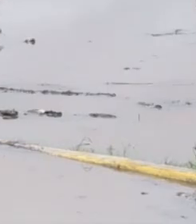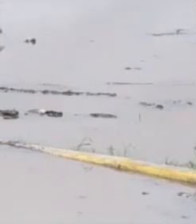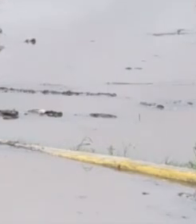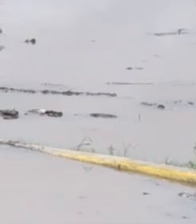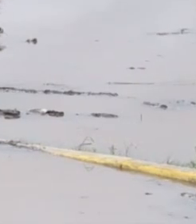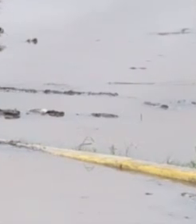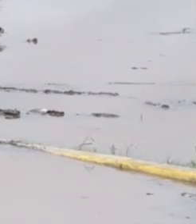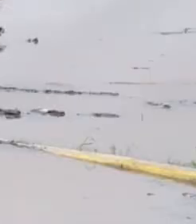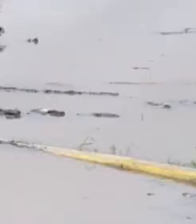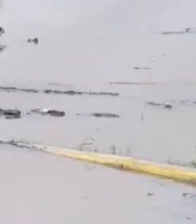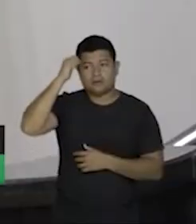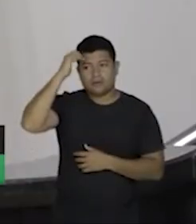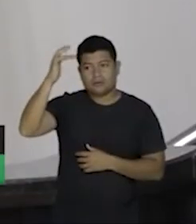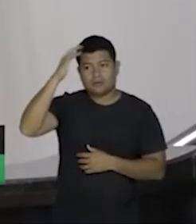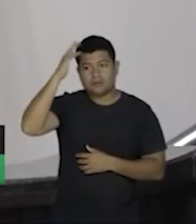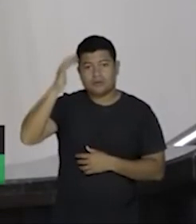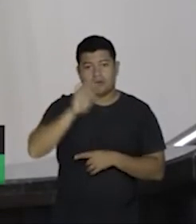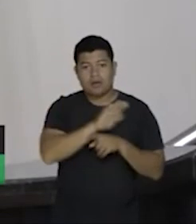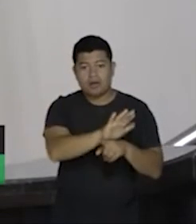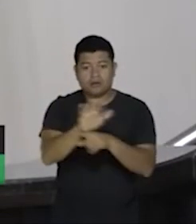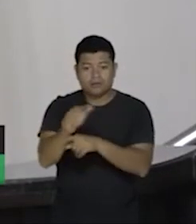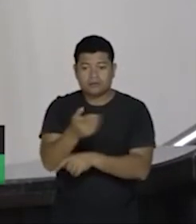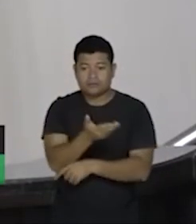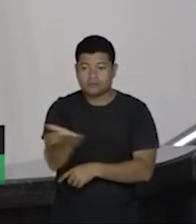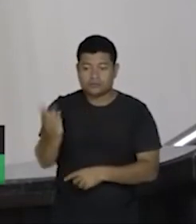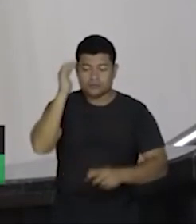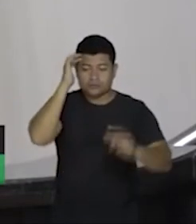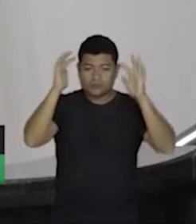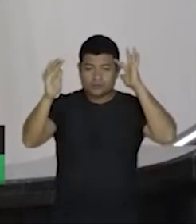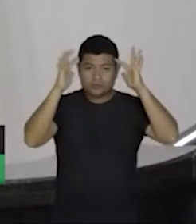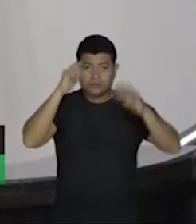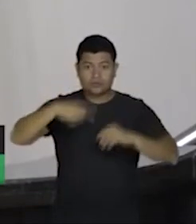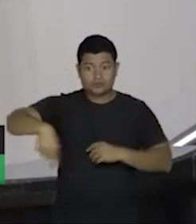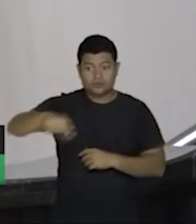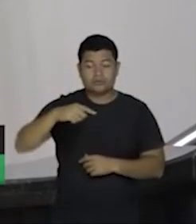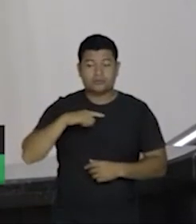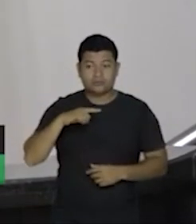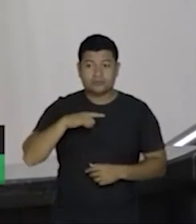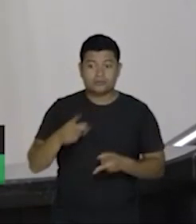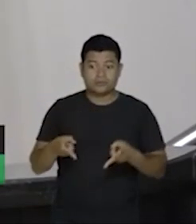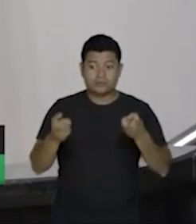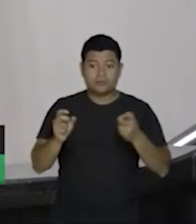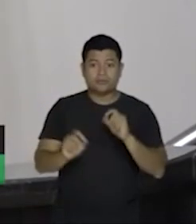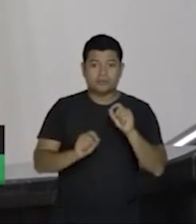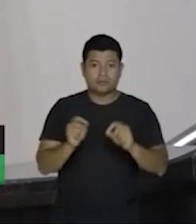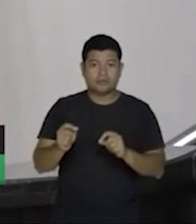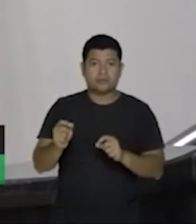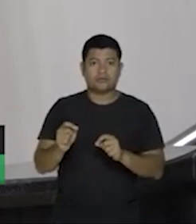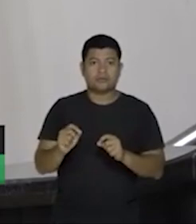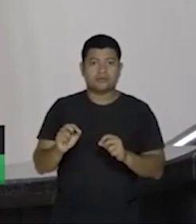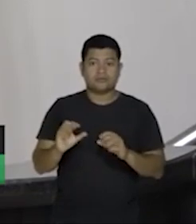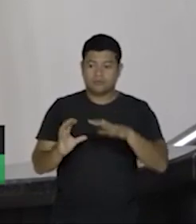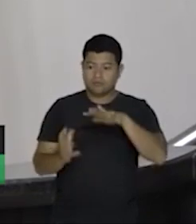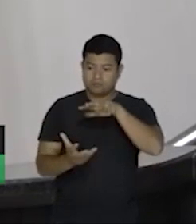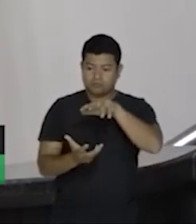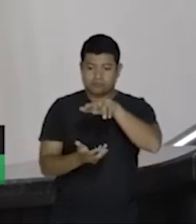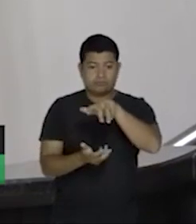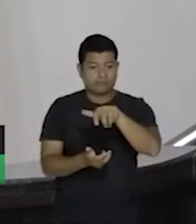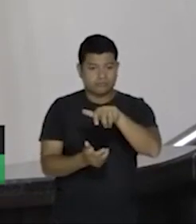esta pauta para o Parlamento nós todos estamos percebendo como seres humanos o quanto o planeta tem